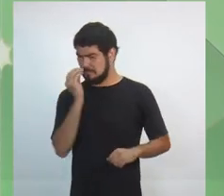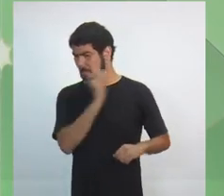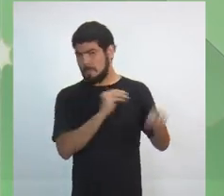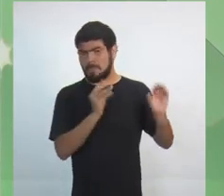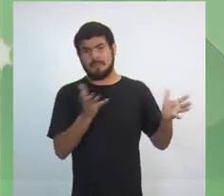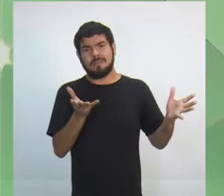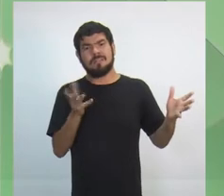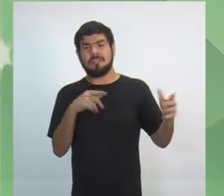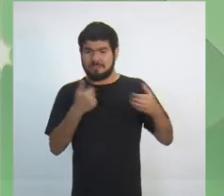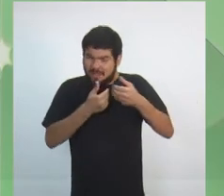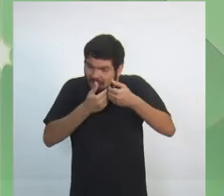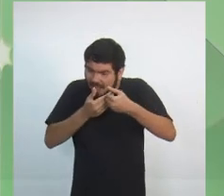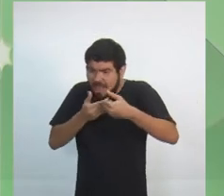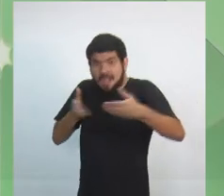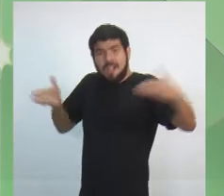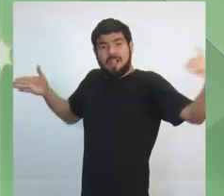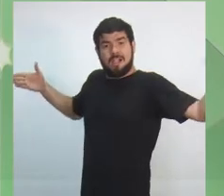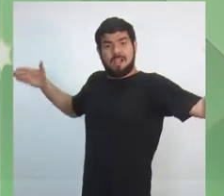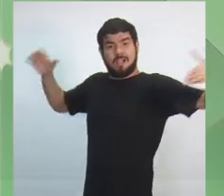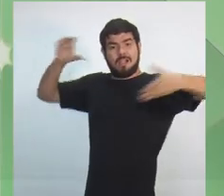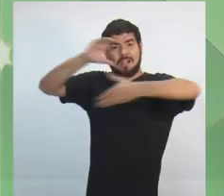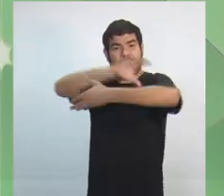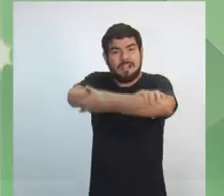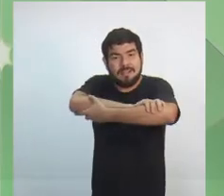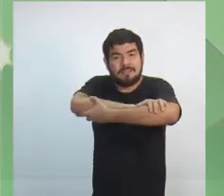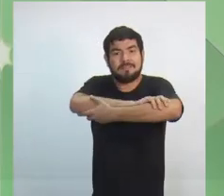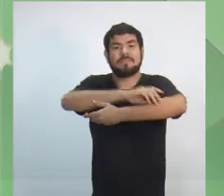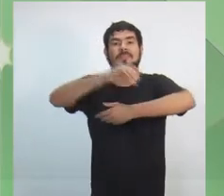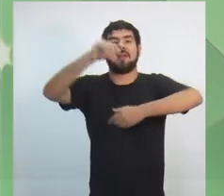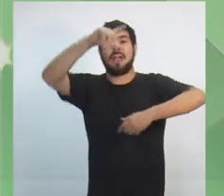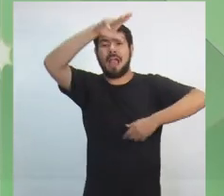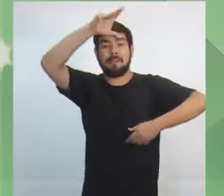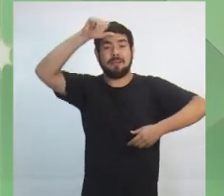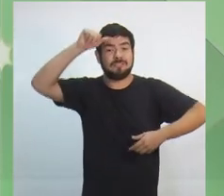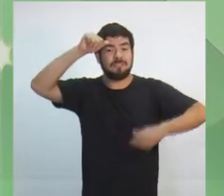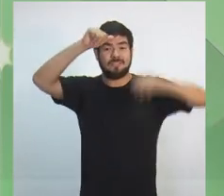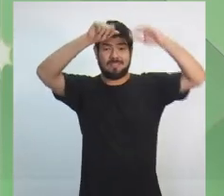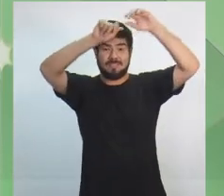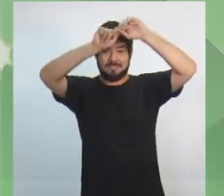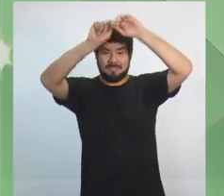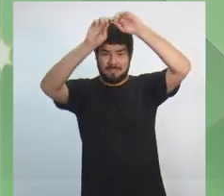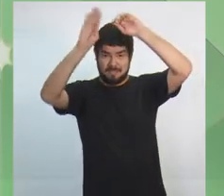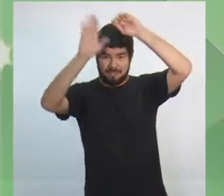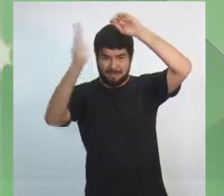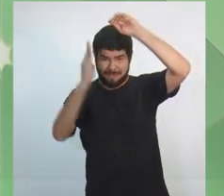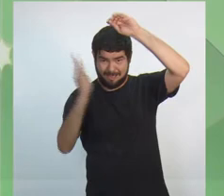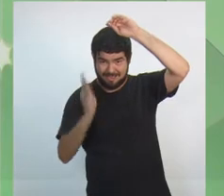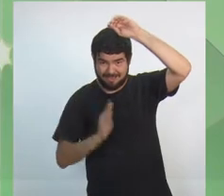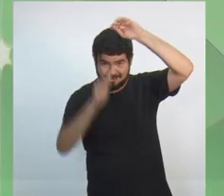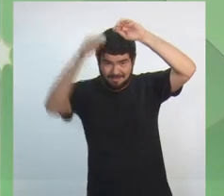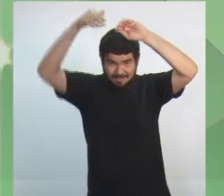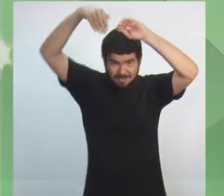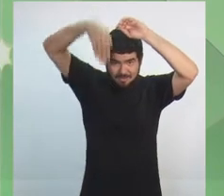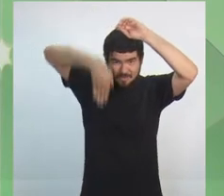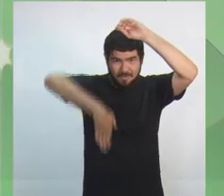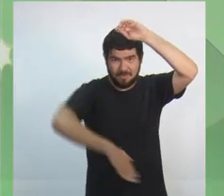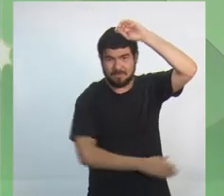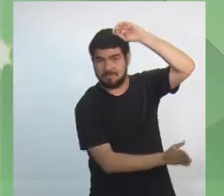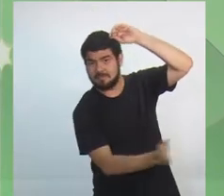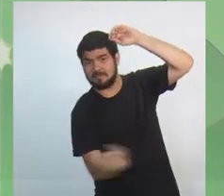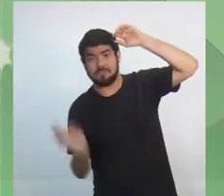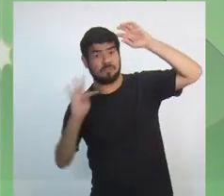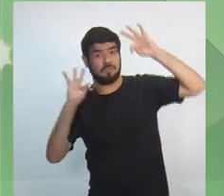BR para que a gente possa fazer a interligação do Amazonas com o resto do país, de maneira que a gente consiga agregar valores melhores para o estado do